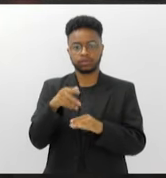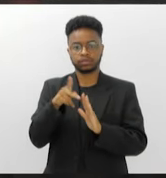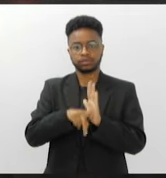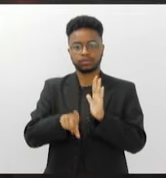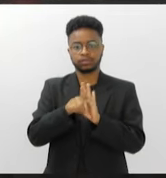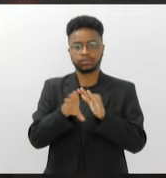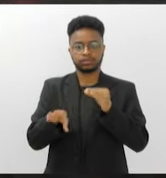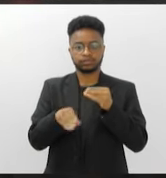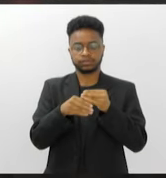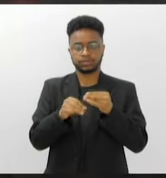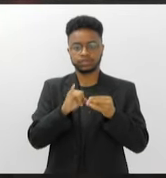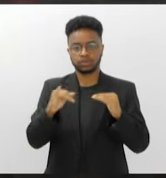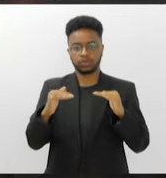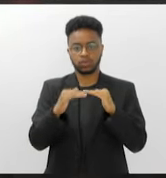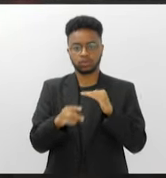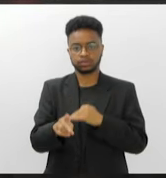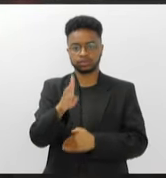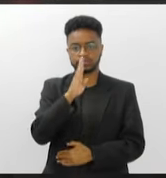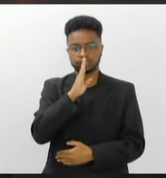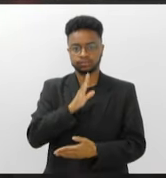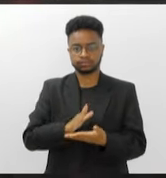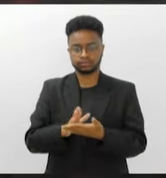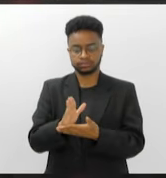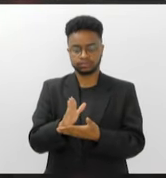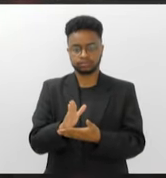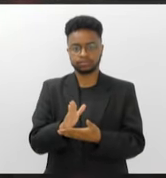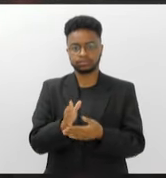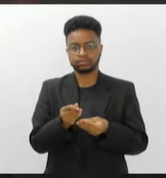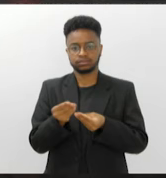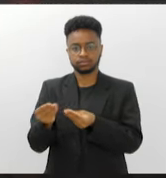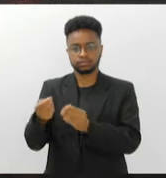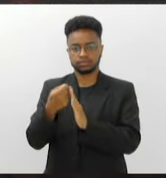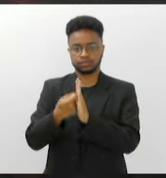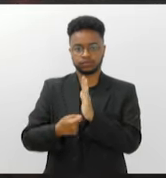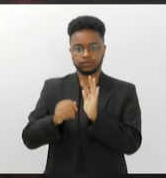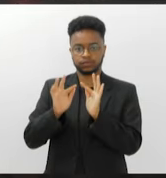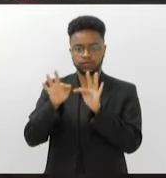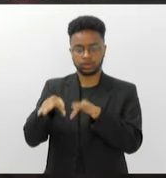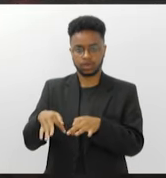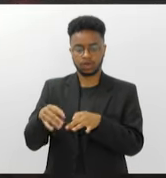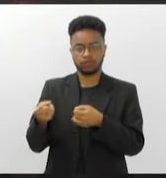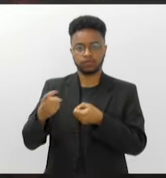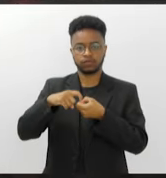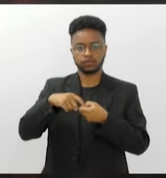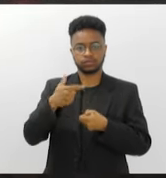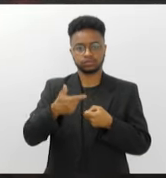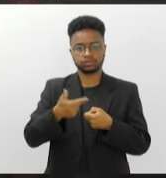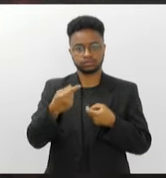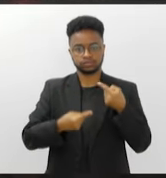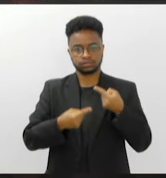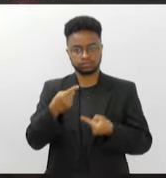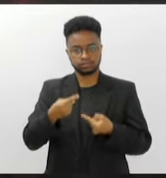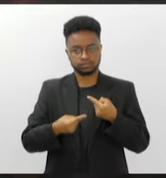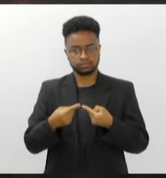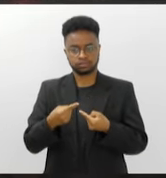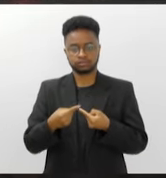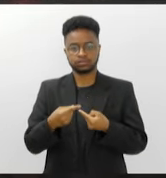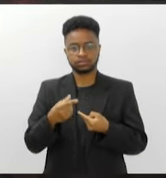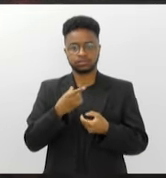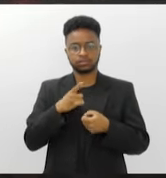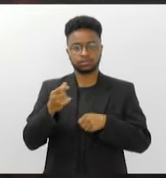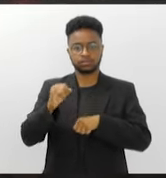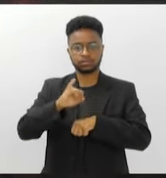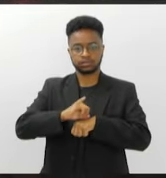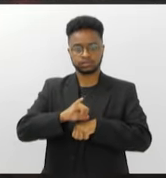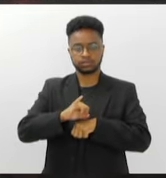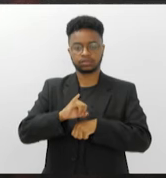emendado. Senhores que aprovam, permaneçam como estão. Aprovado, vai a redação do vencido para a segunda discussão. Há sobre a mesa